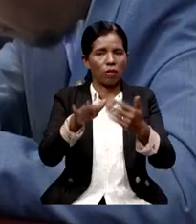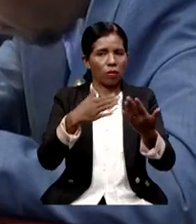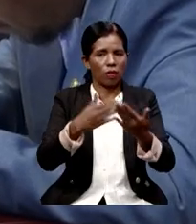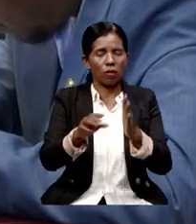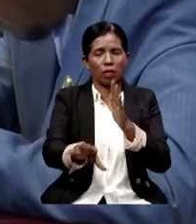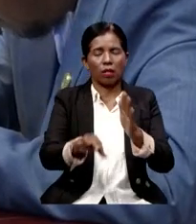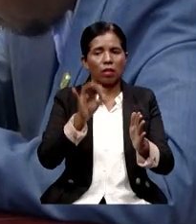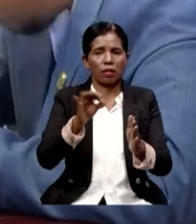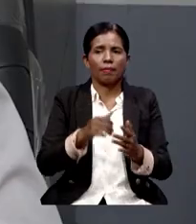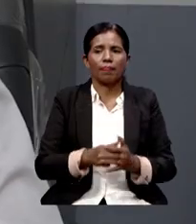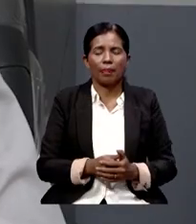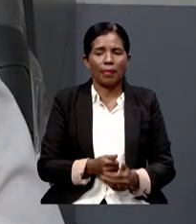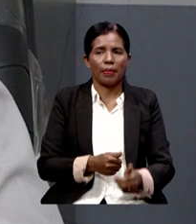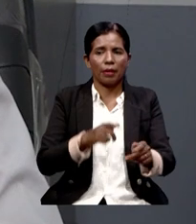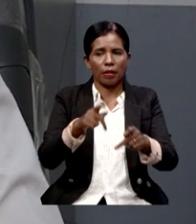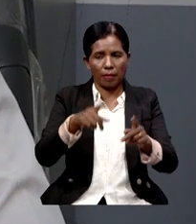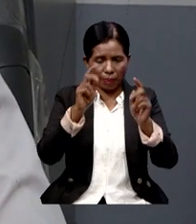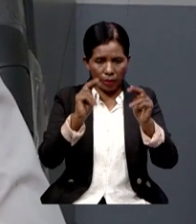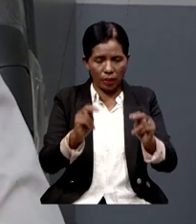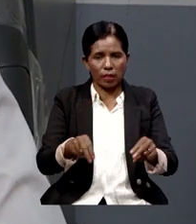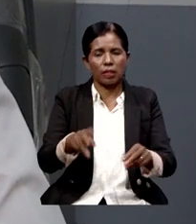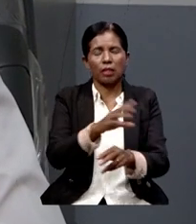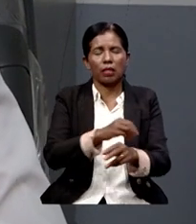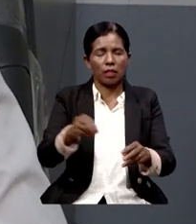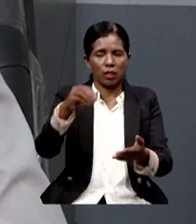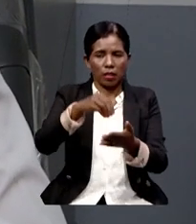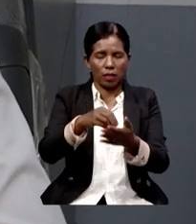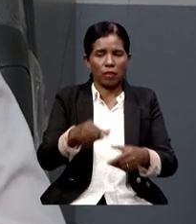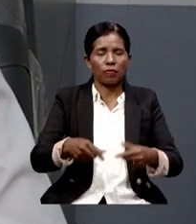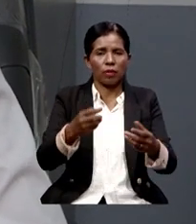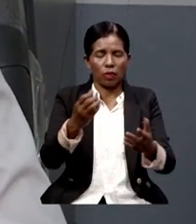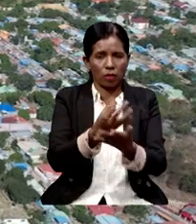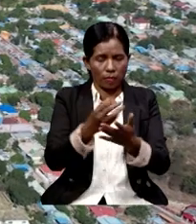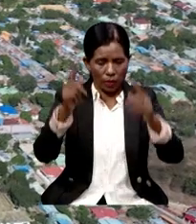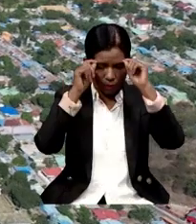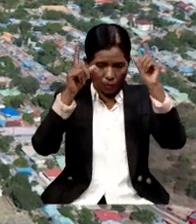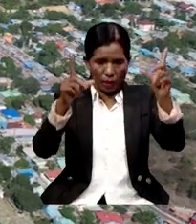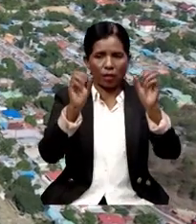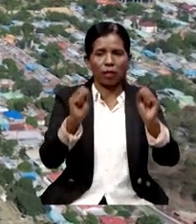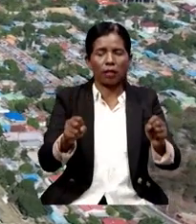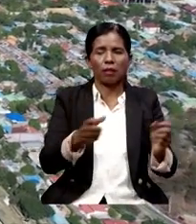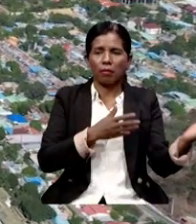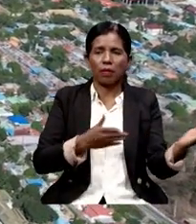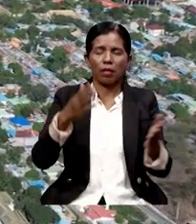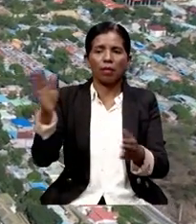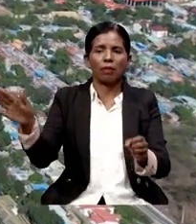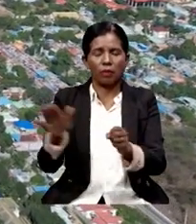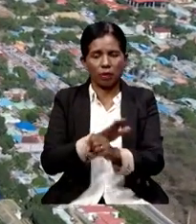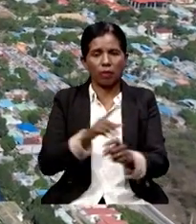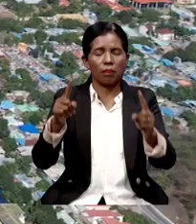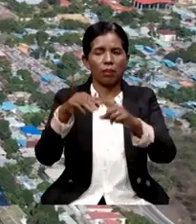reta retorno. Tu academista ne precisa investir para se tornar bem for retorno para Timor-Leste, a tu não é bele lore